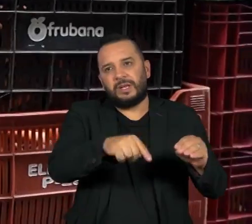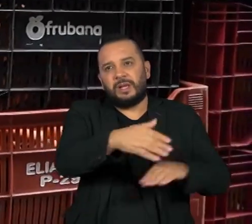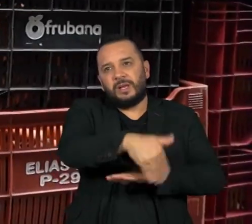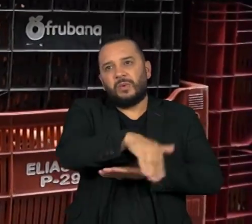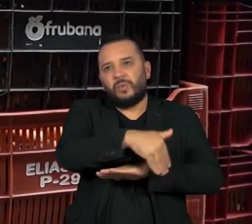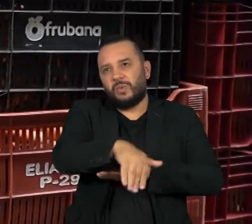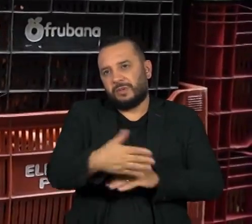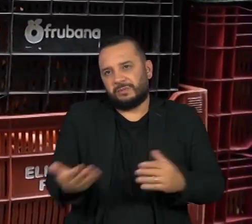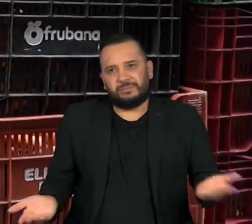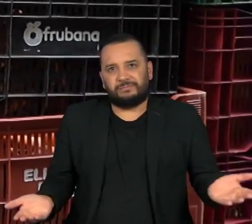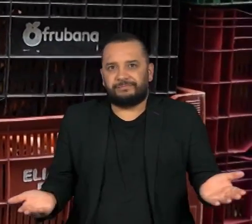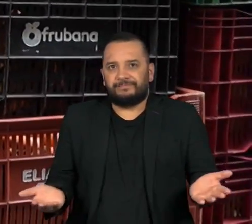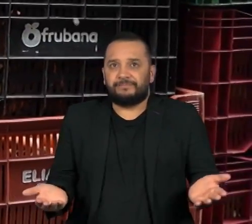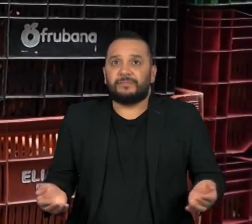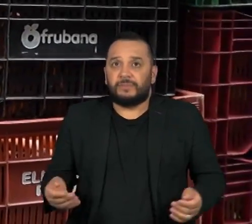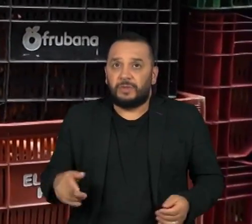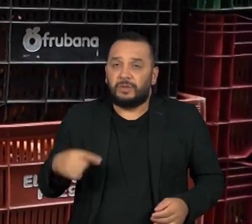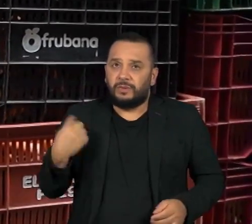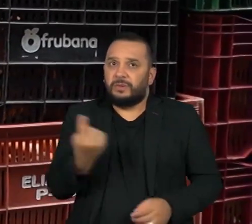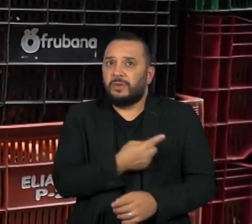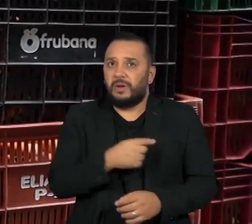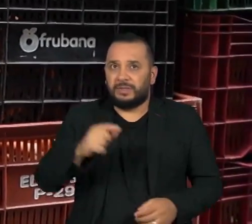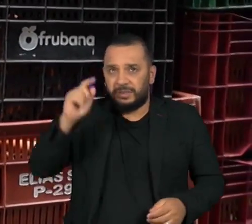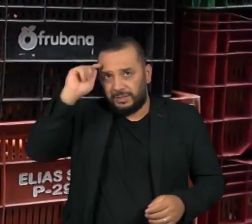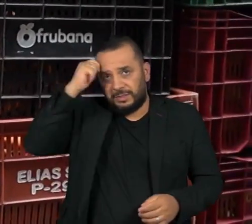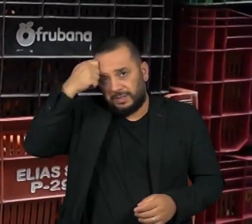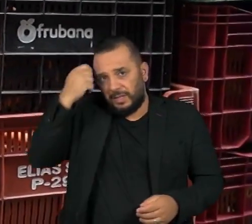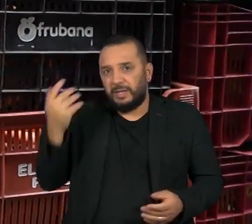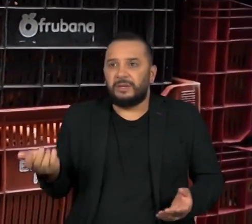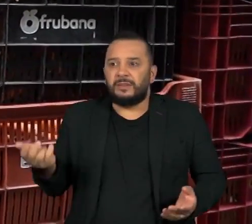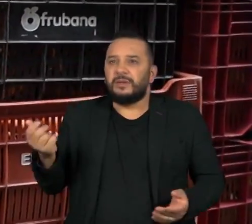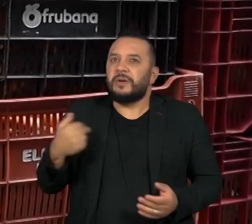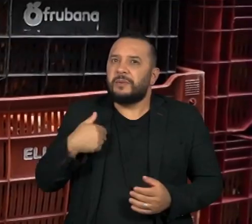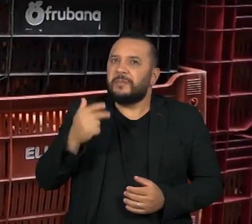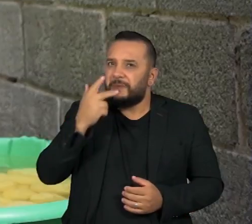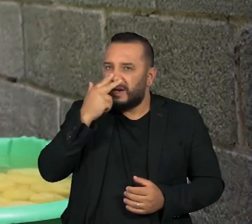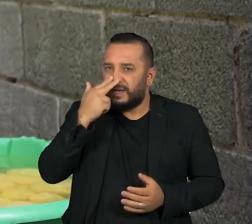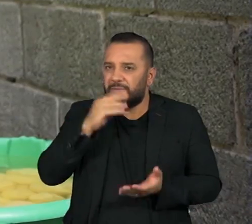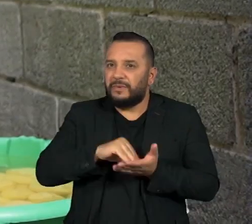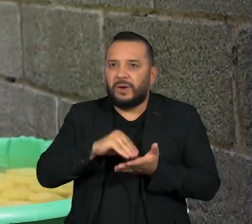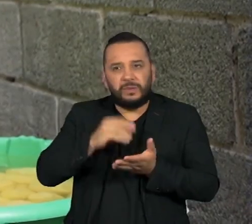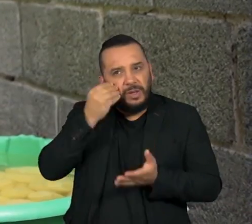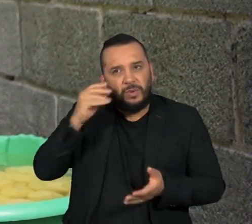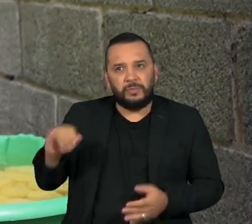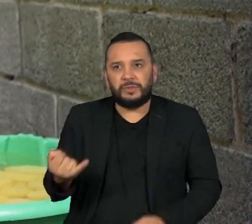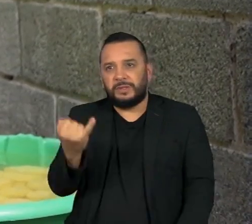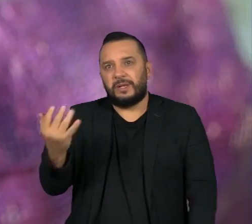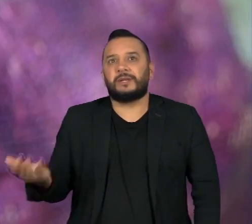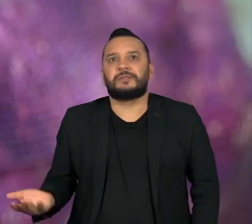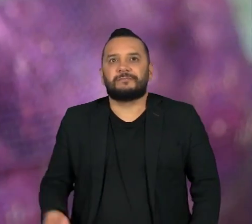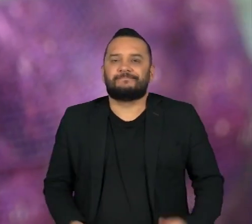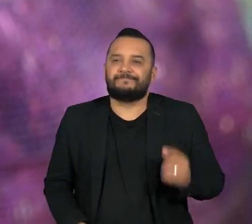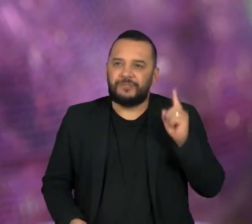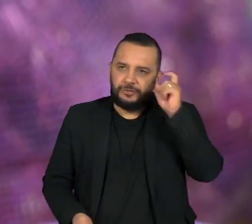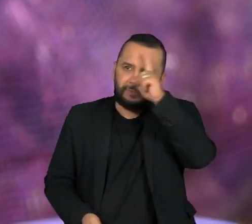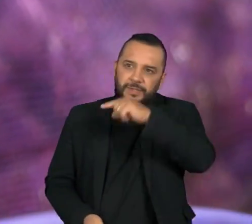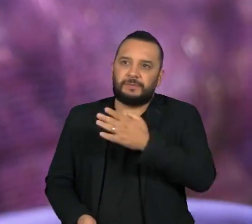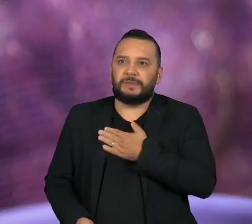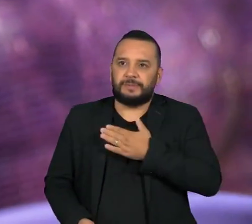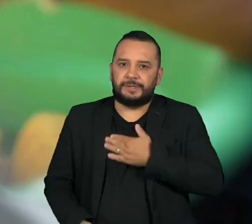Eu acredito que nós somos negros, nós temos poucas oportunidades, né? Então fica difícil para a